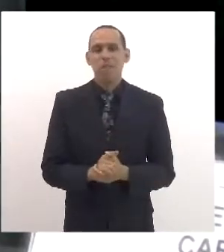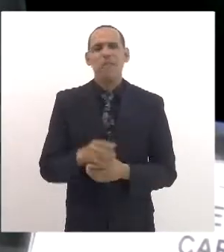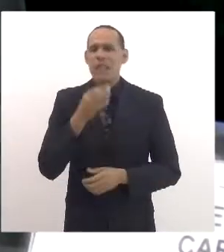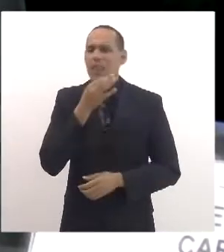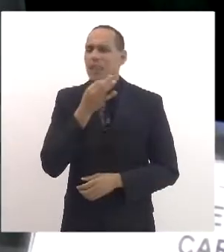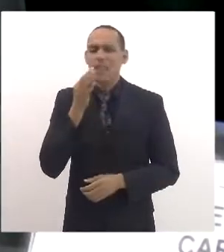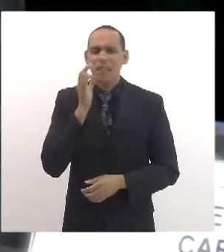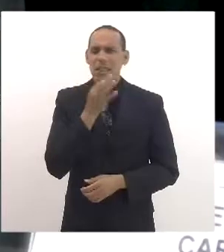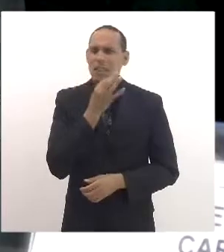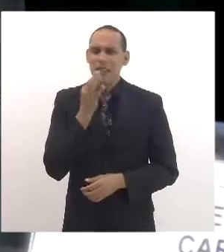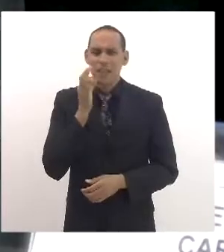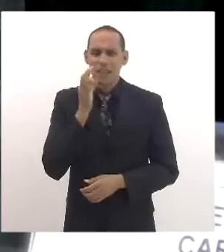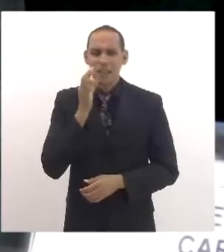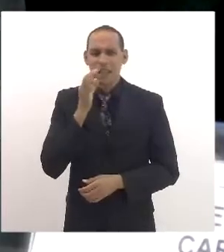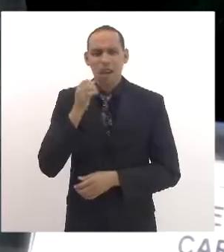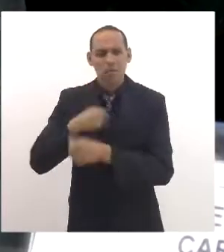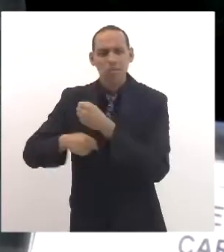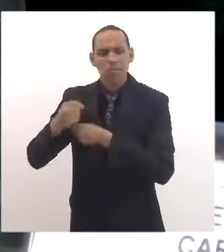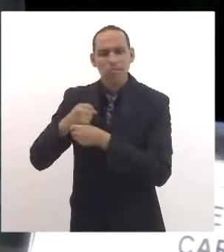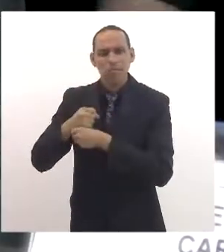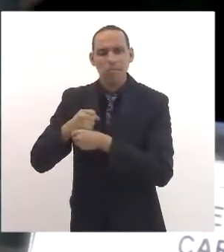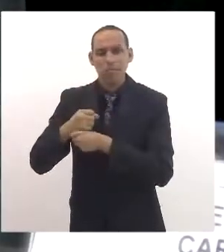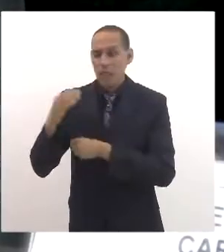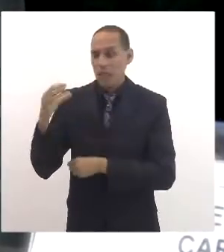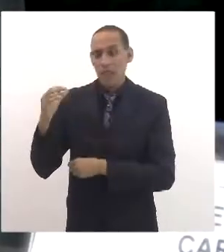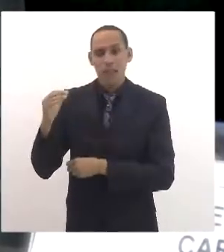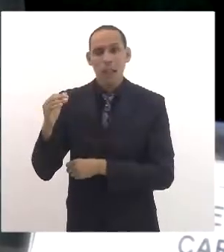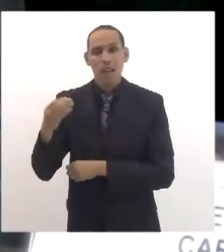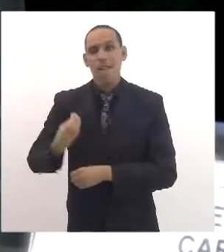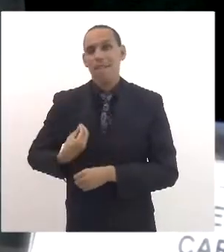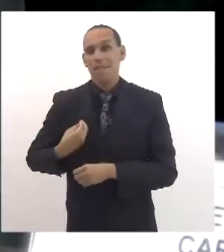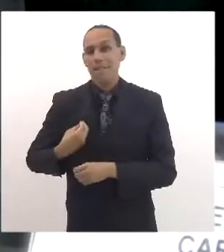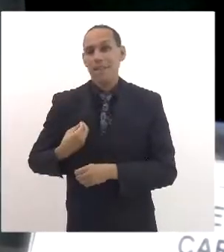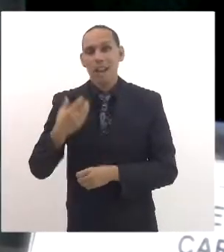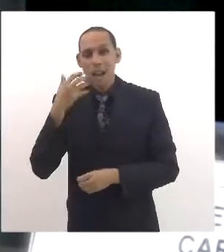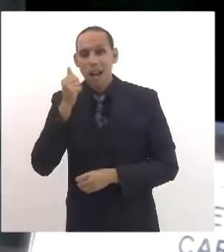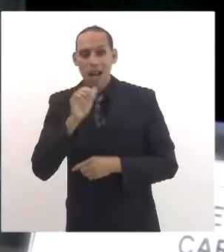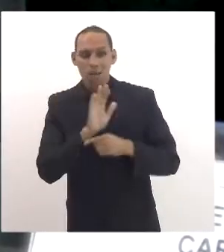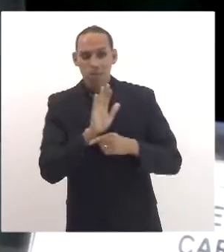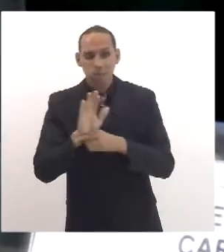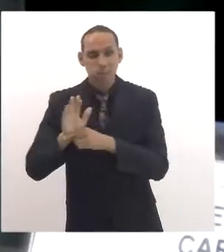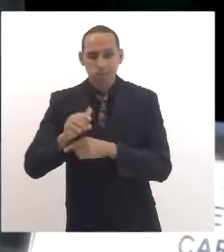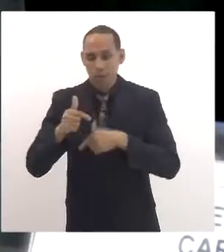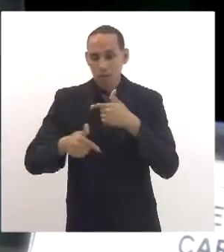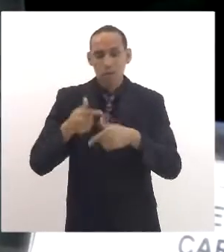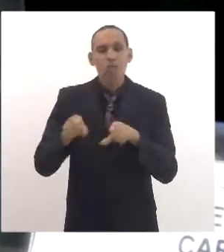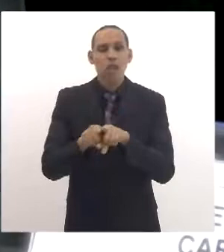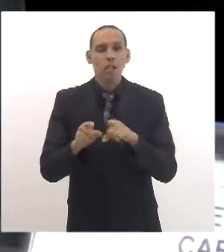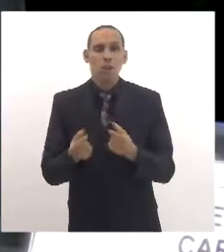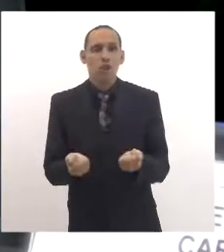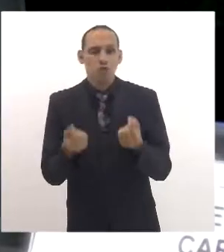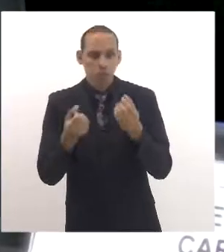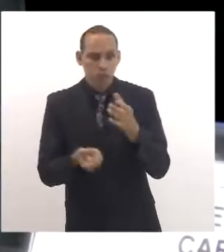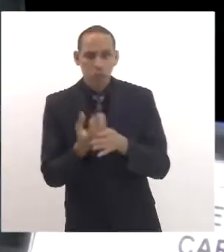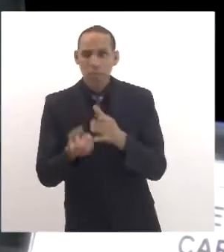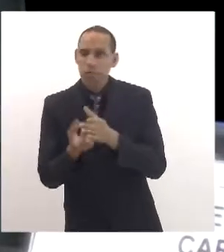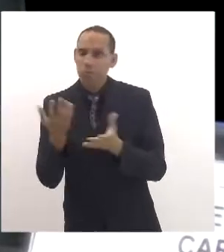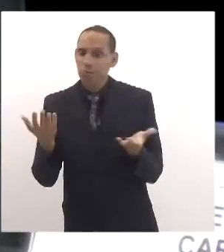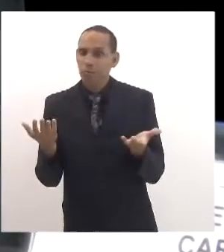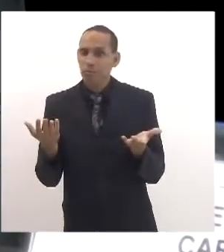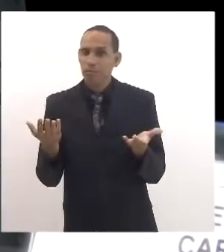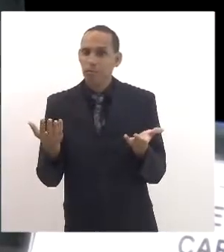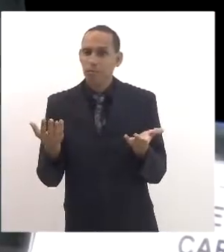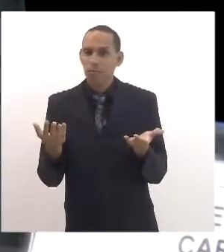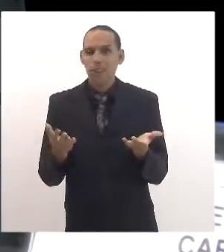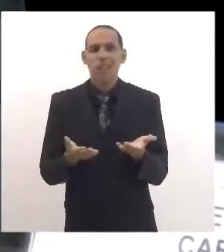passado. A ciência salva vidas, salva empregos e gera renda. Não existe